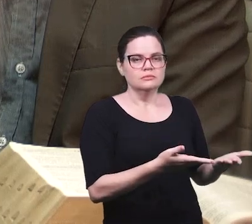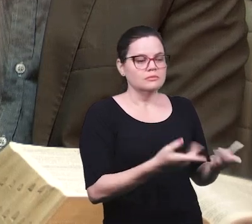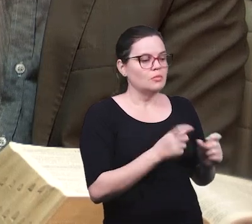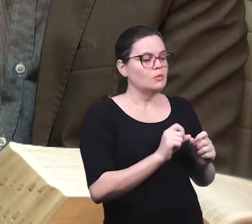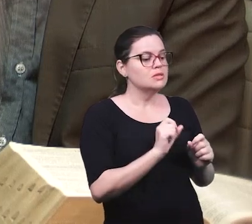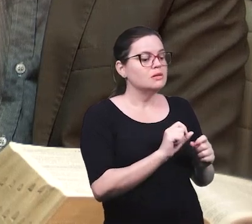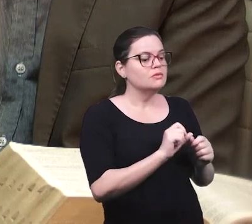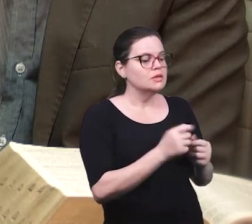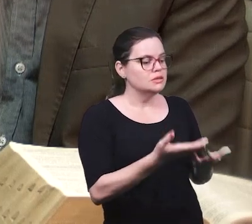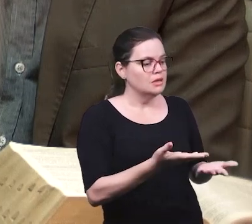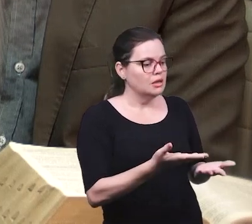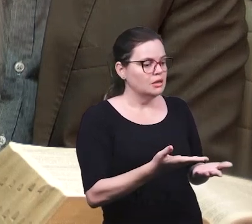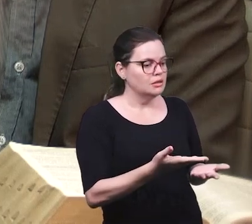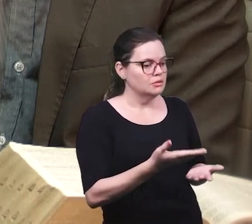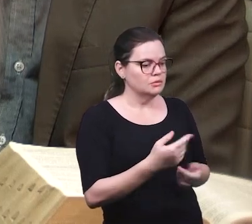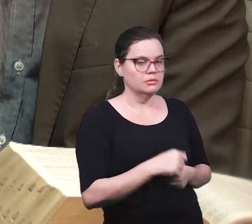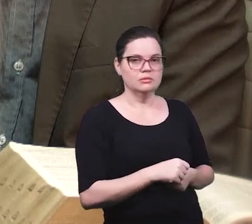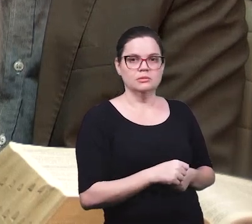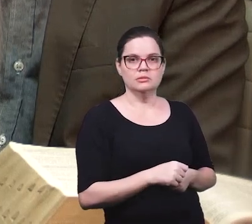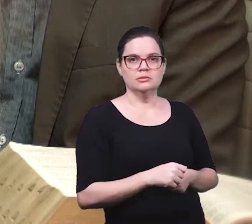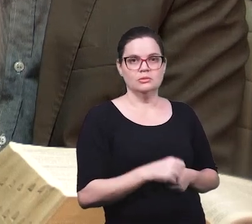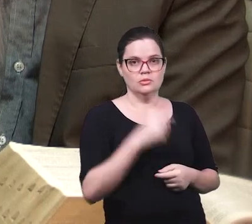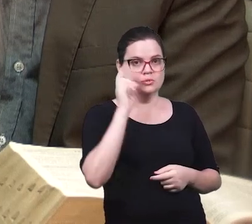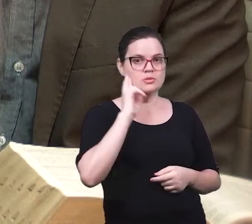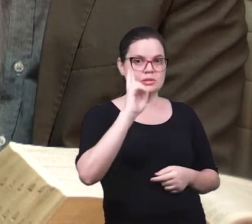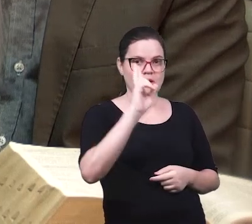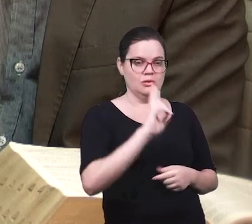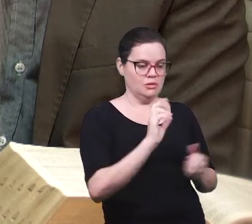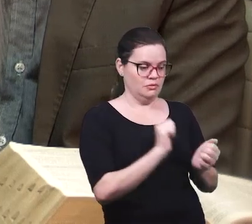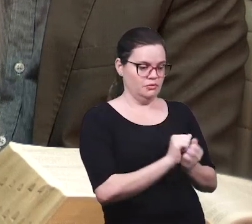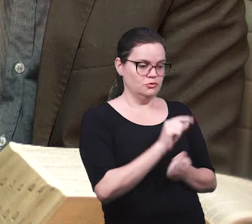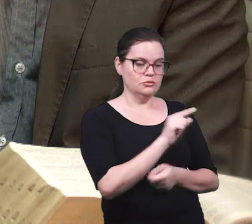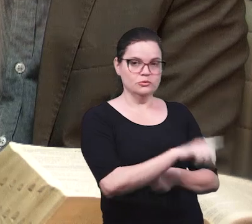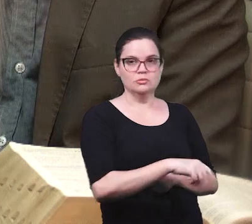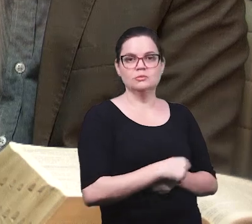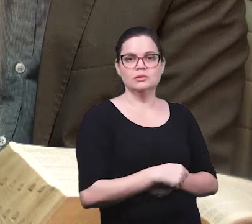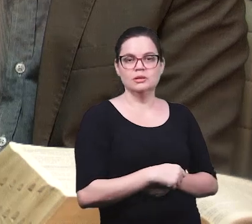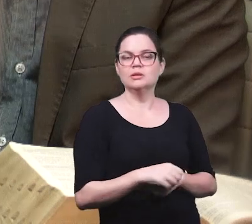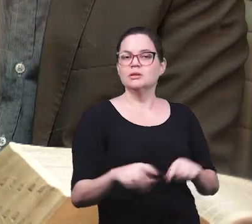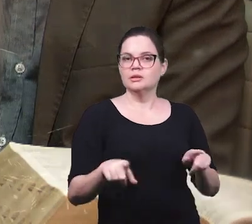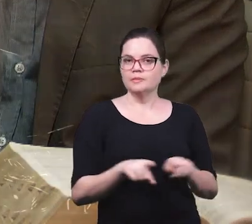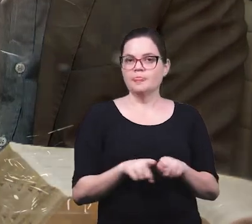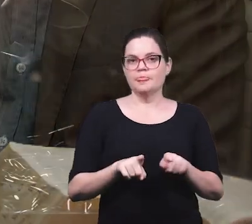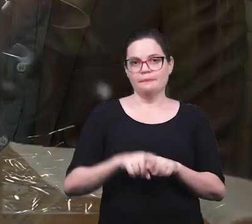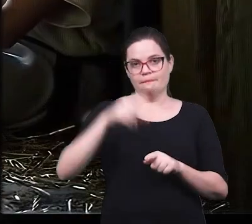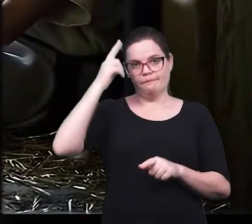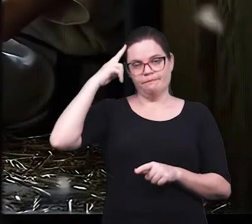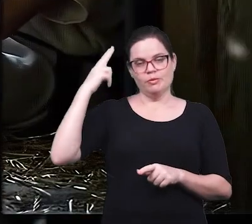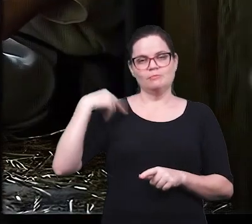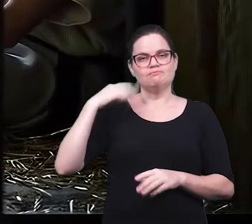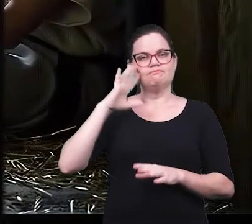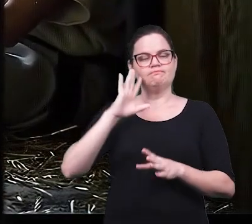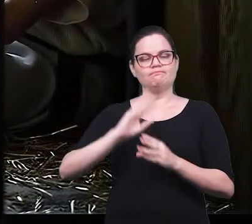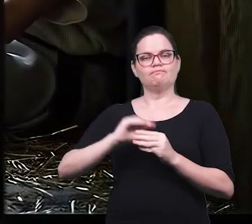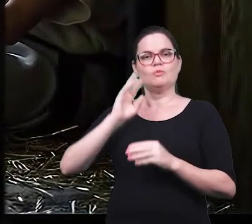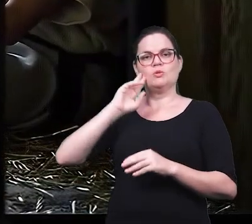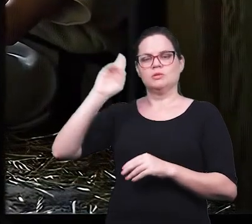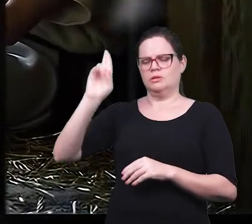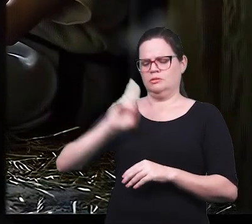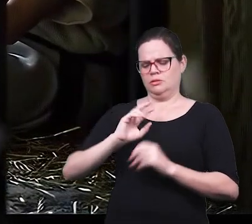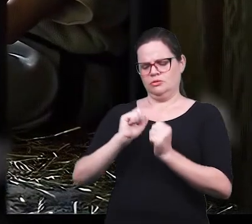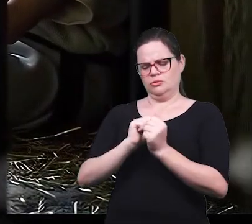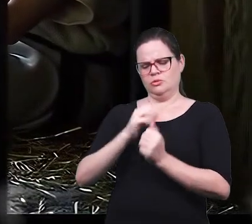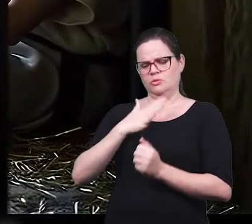com ele. Sim. E José tinha esse mesmo entendimento, de que o Senhor estava com ele, E estava, né? de que o Senhor não iria desampará-lo.